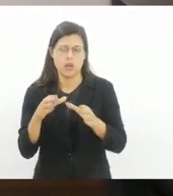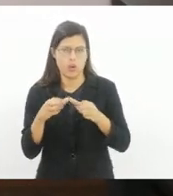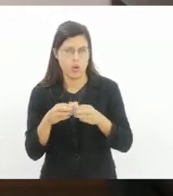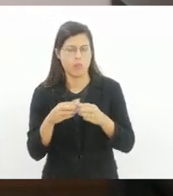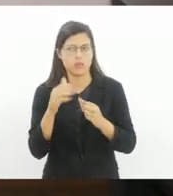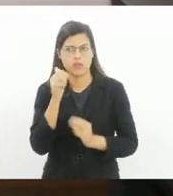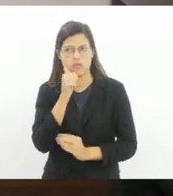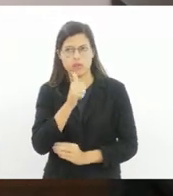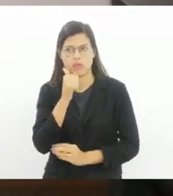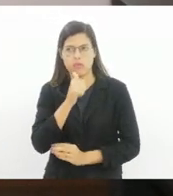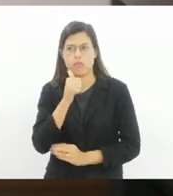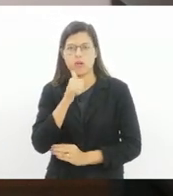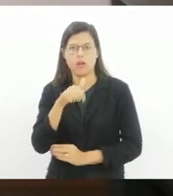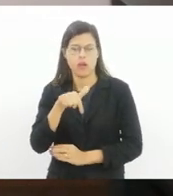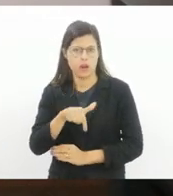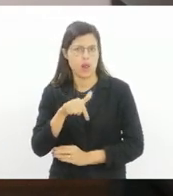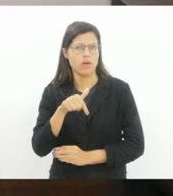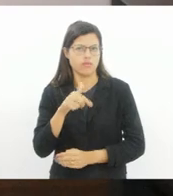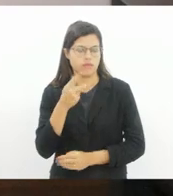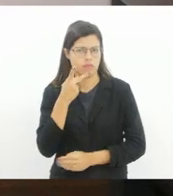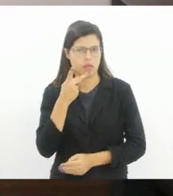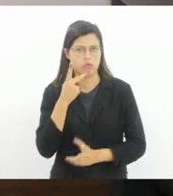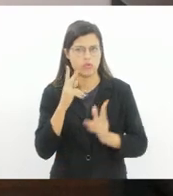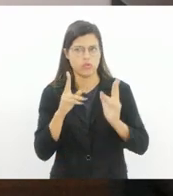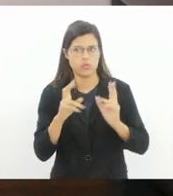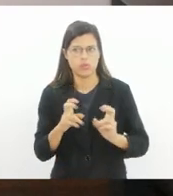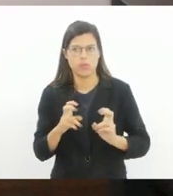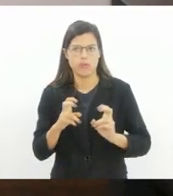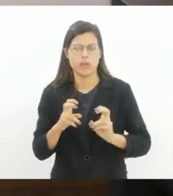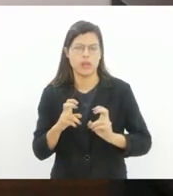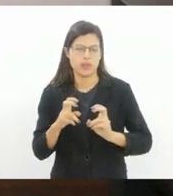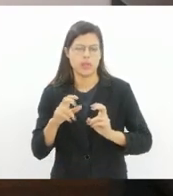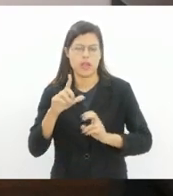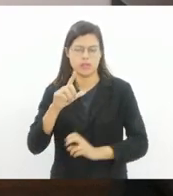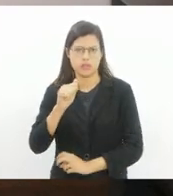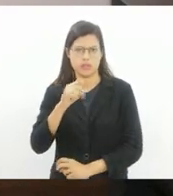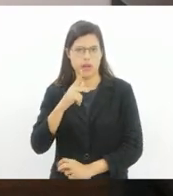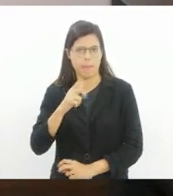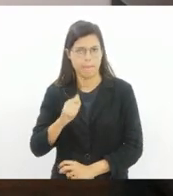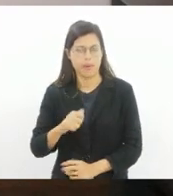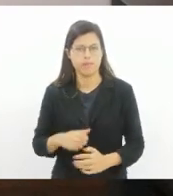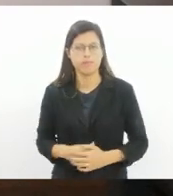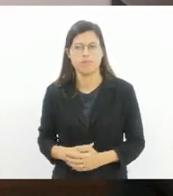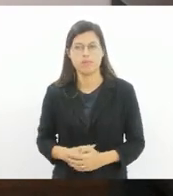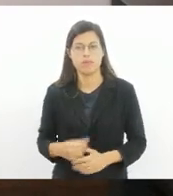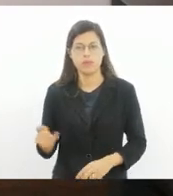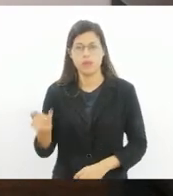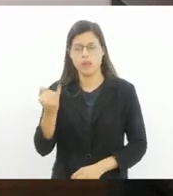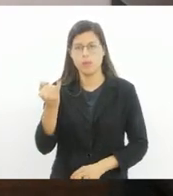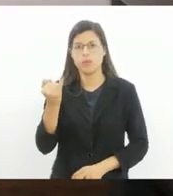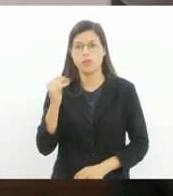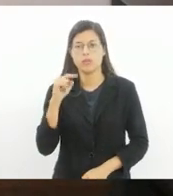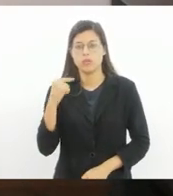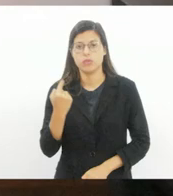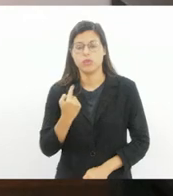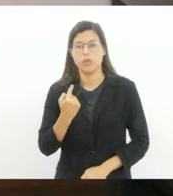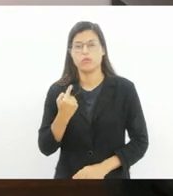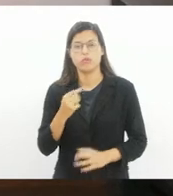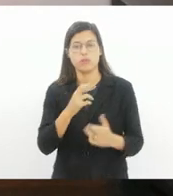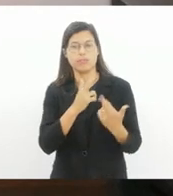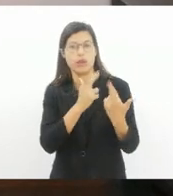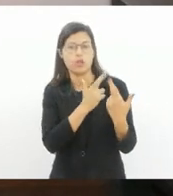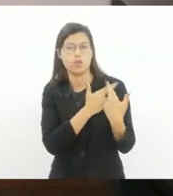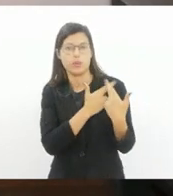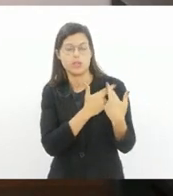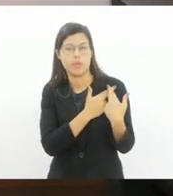aqui relevaram, né, aqui na Lapa. E é fundamental que a gente possa responsabilizar os